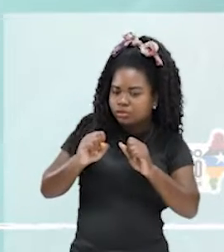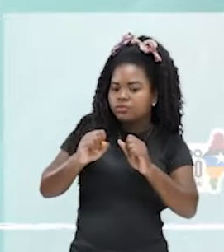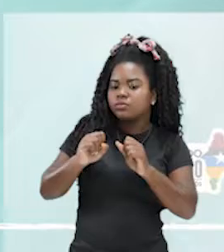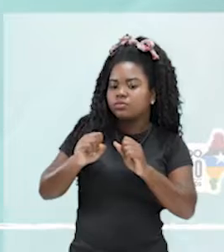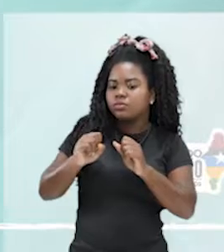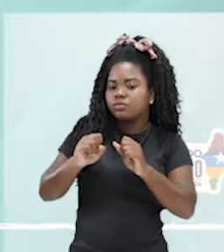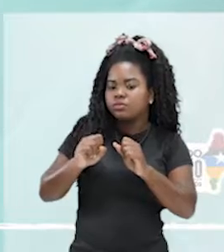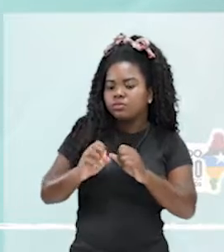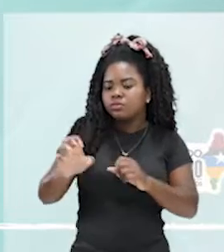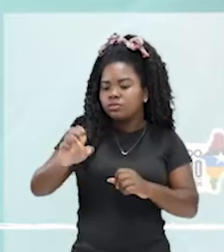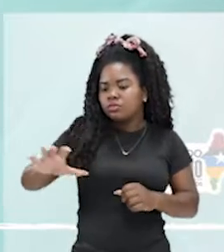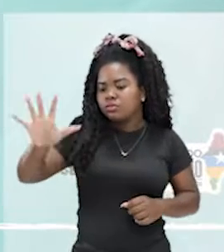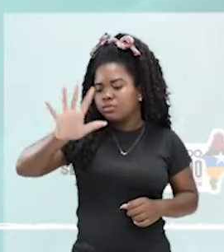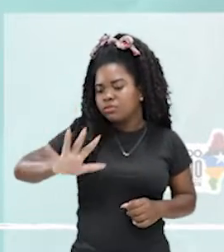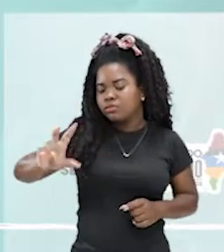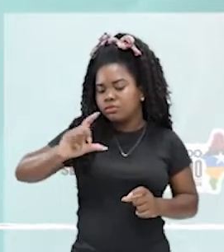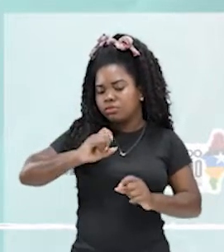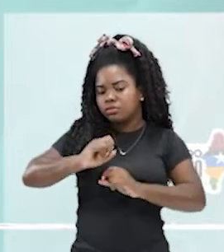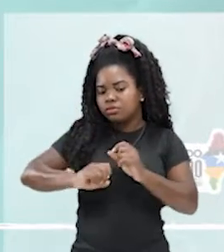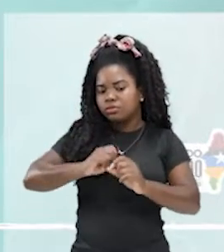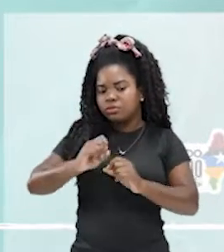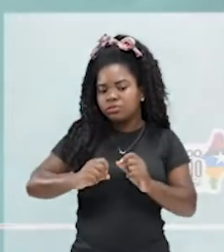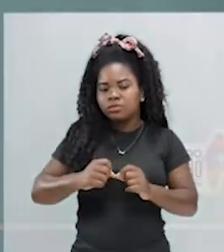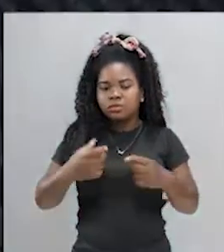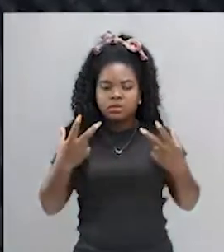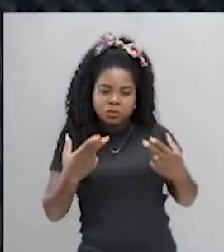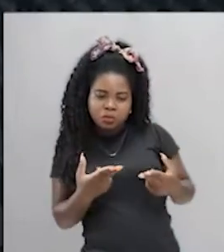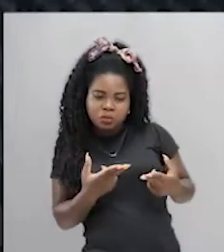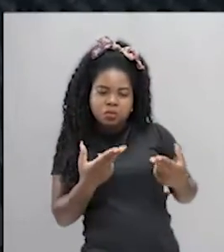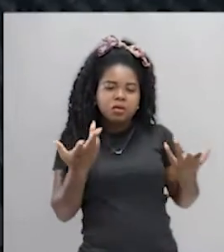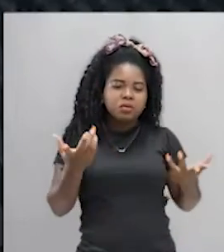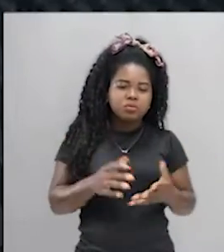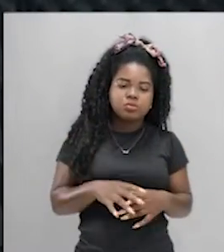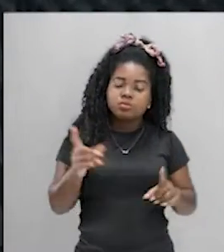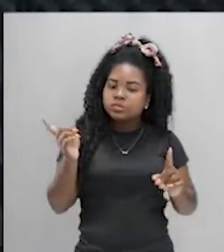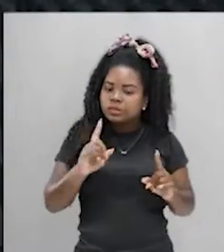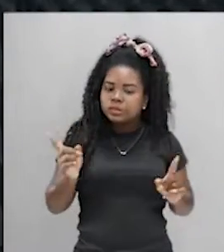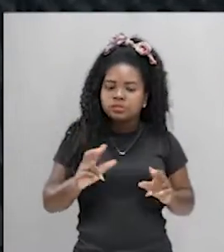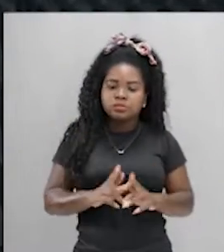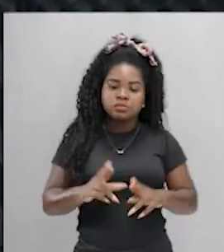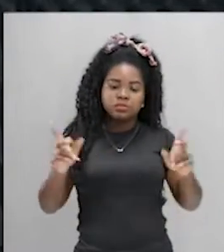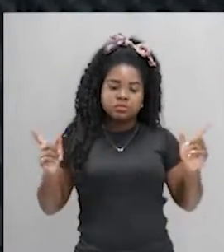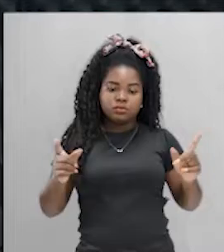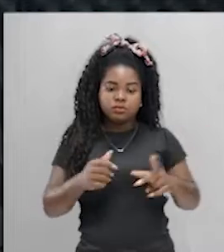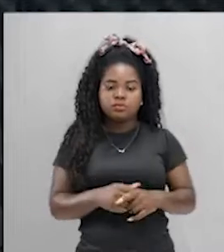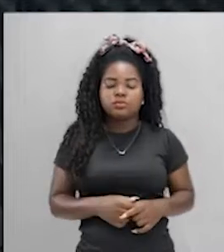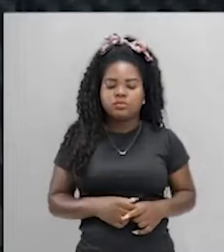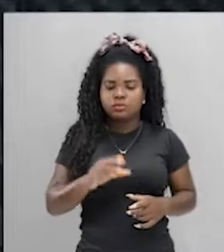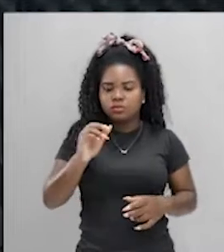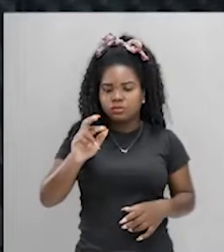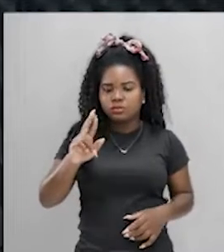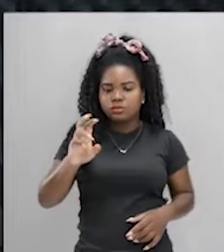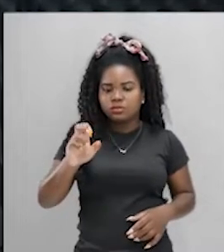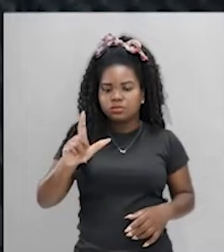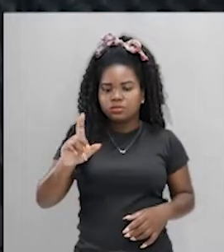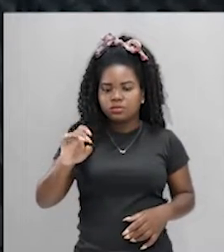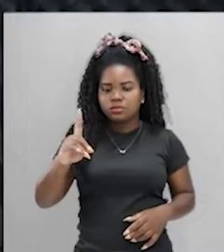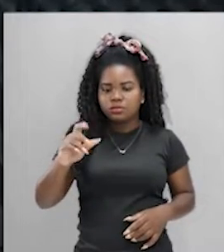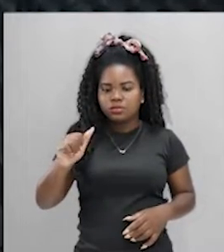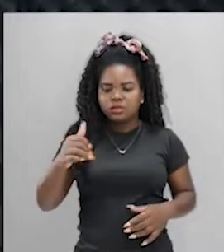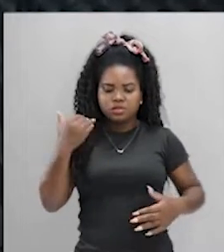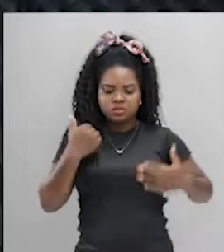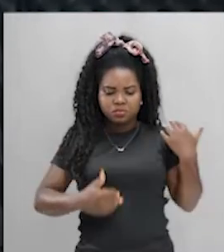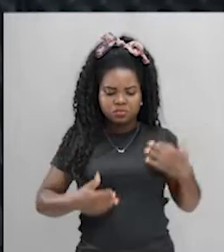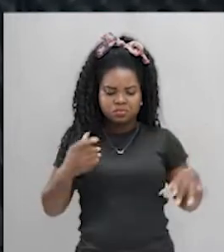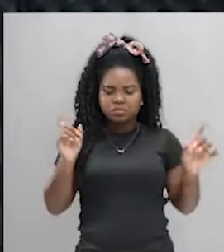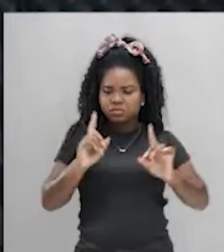das vanguardas europeias que são uniformes. Eles quebram. Então, quando eu falo crueldade, não é uma crueldade só física, mas em